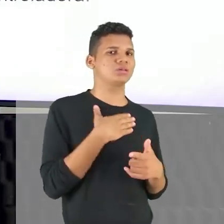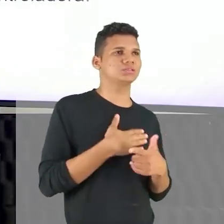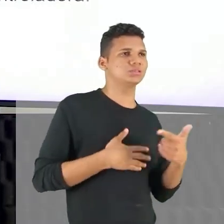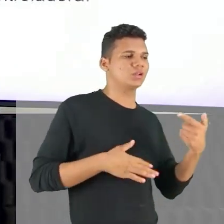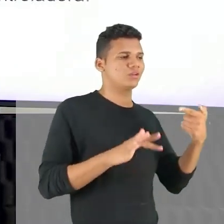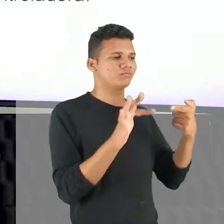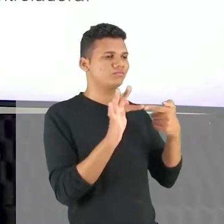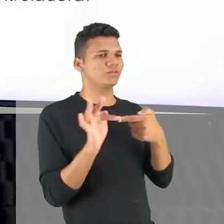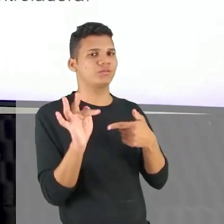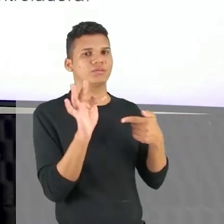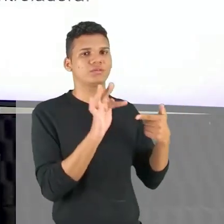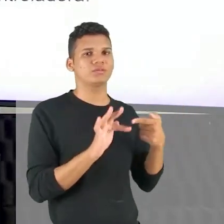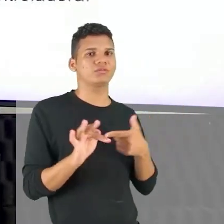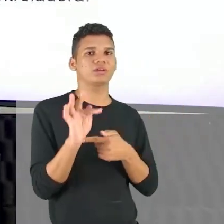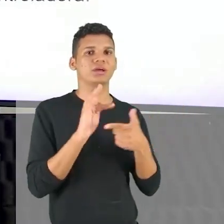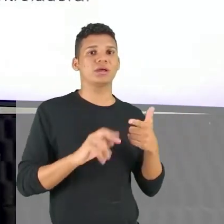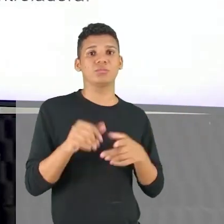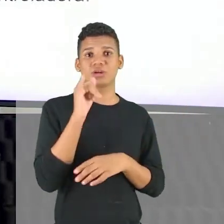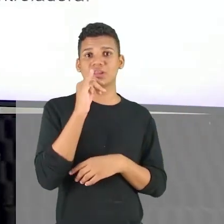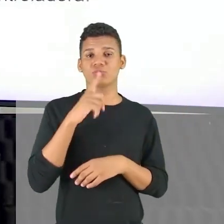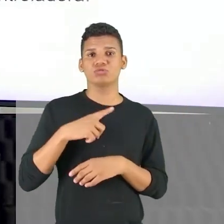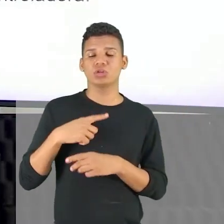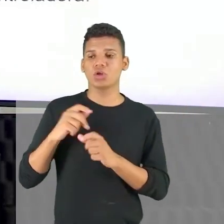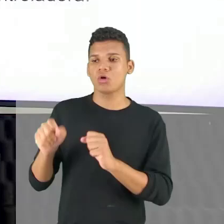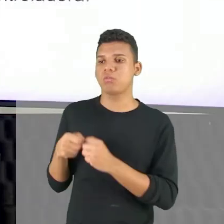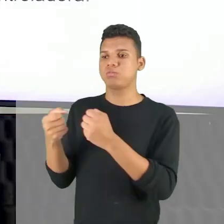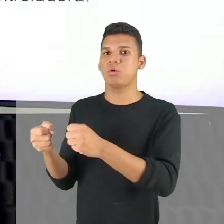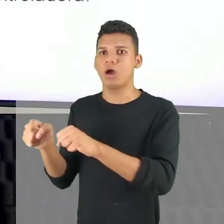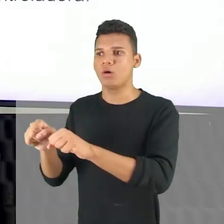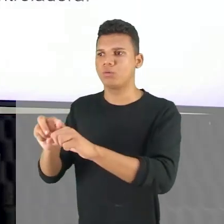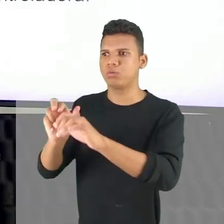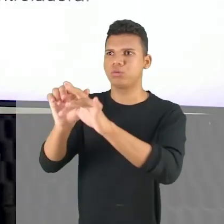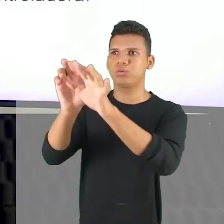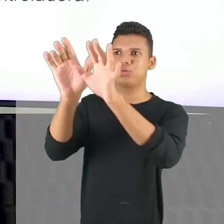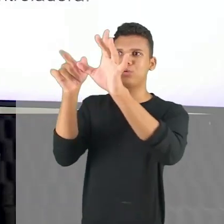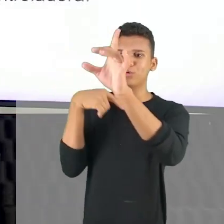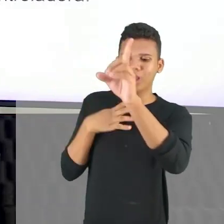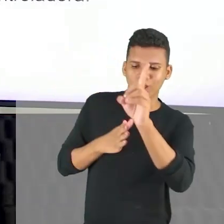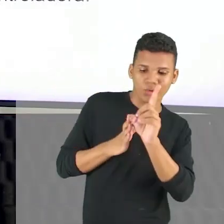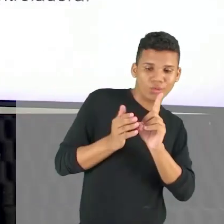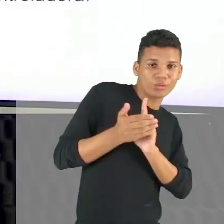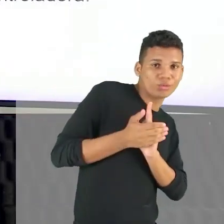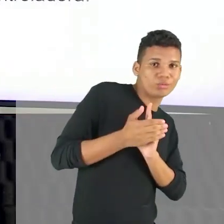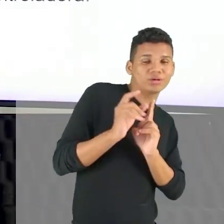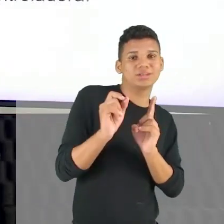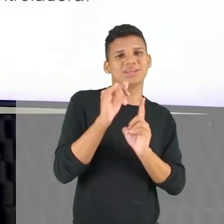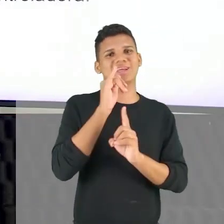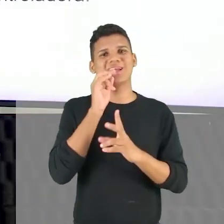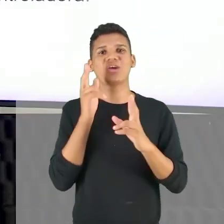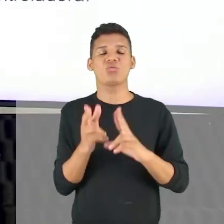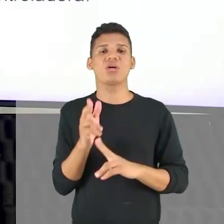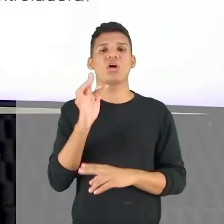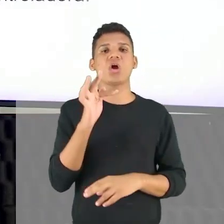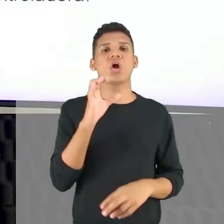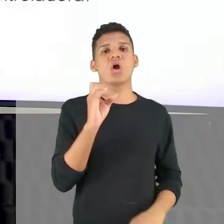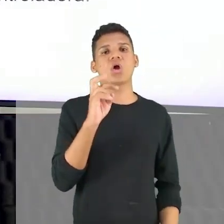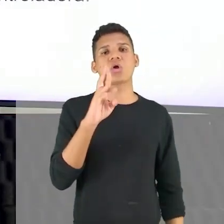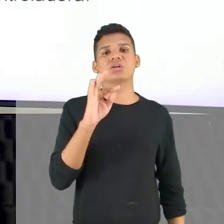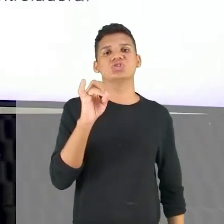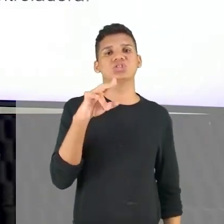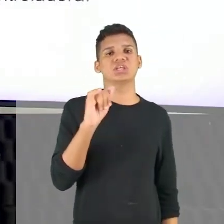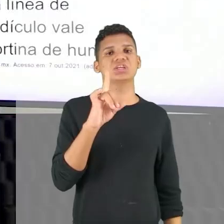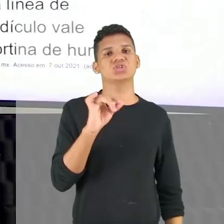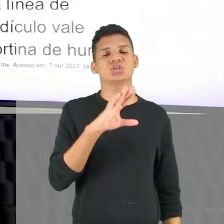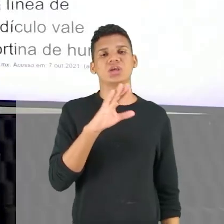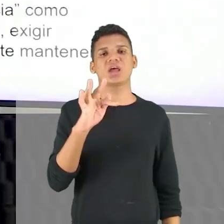você joga ali uma fumaça, né, para se esconder, não é isso? Então, fica a dica aí, cortina de fumaça, tá? Bora